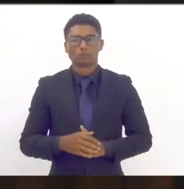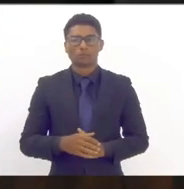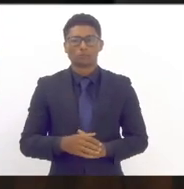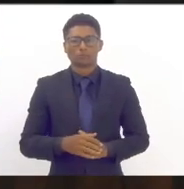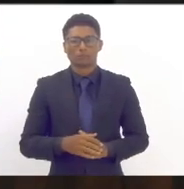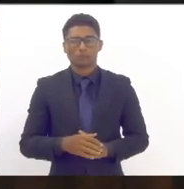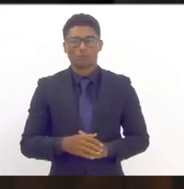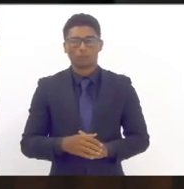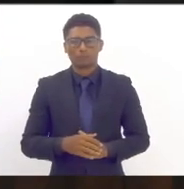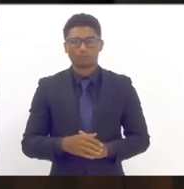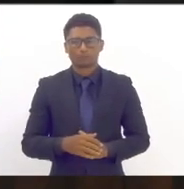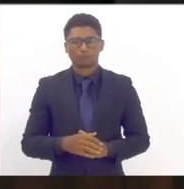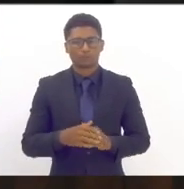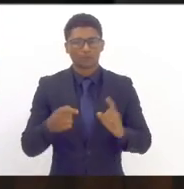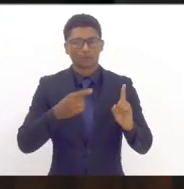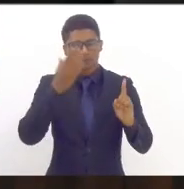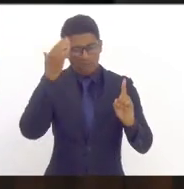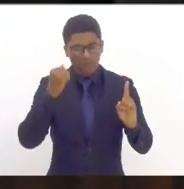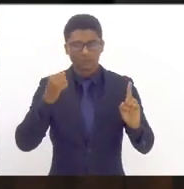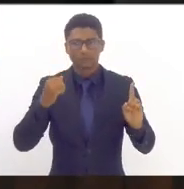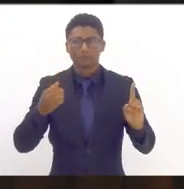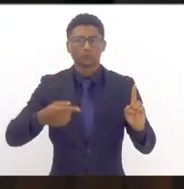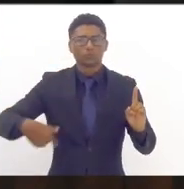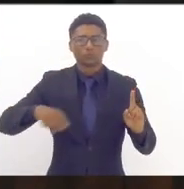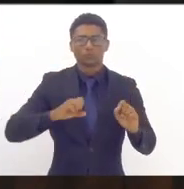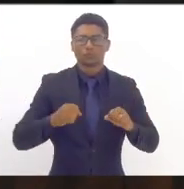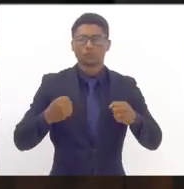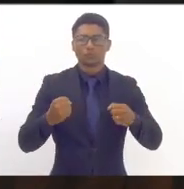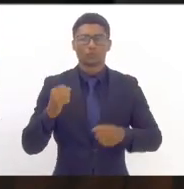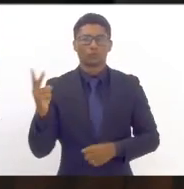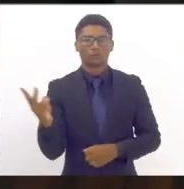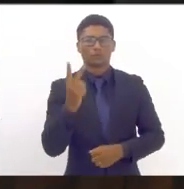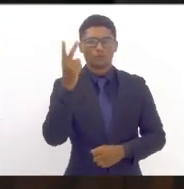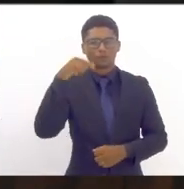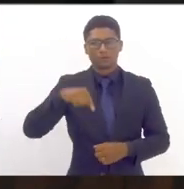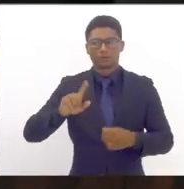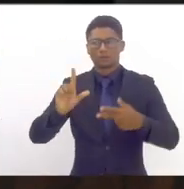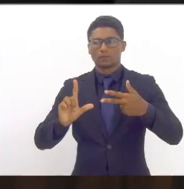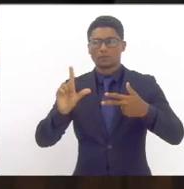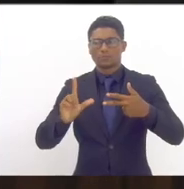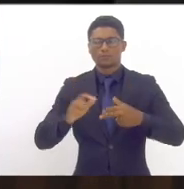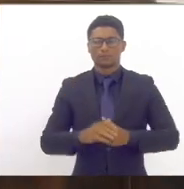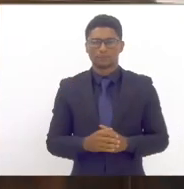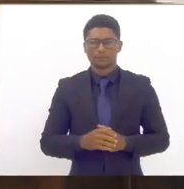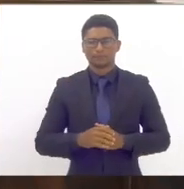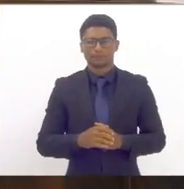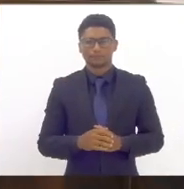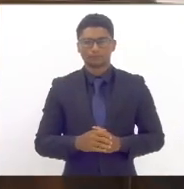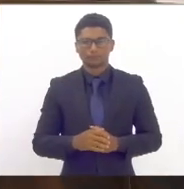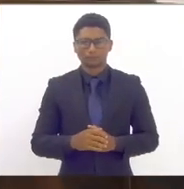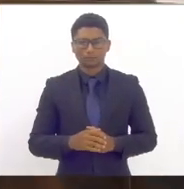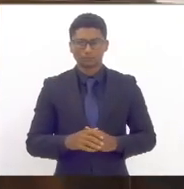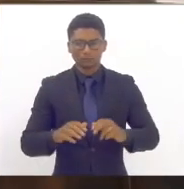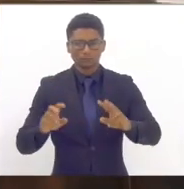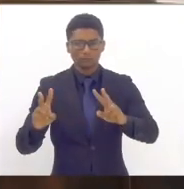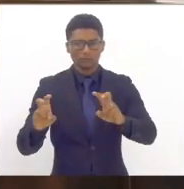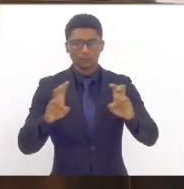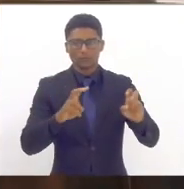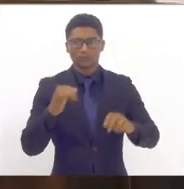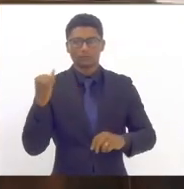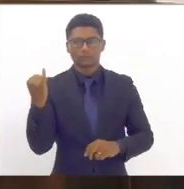Pedro reconhece o valor dos esforços que temos feito no Legislativo. Tem dado destaques aos assuntos